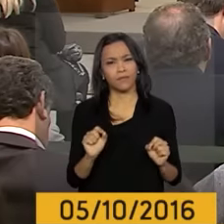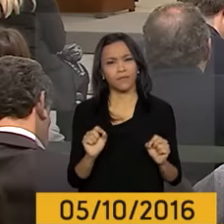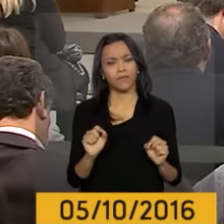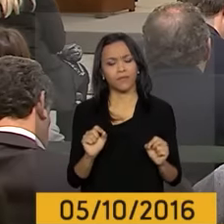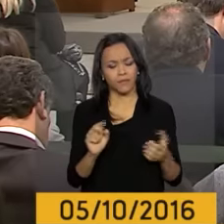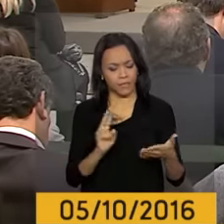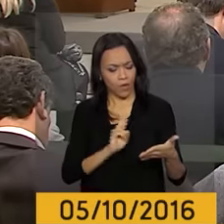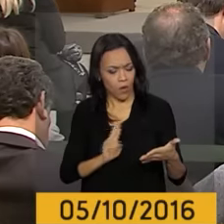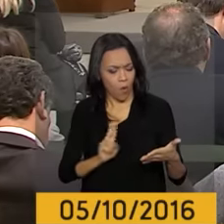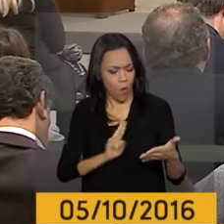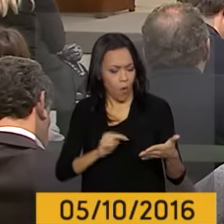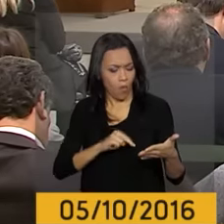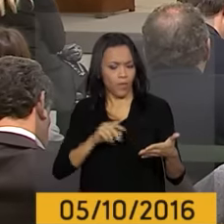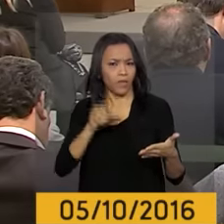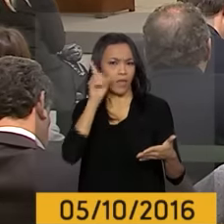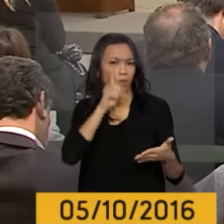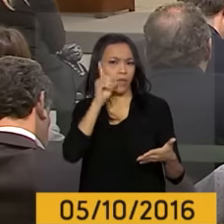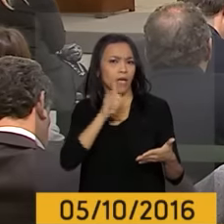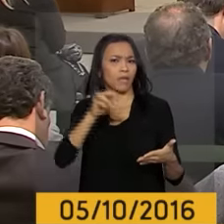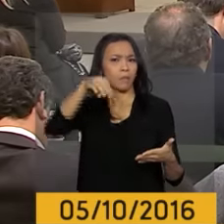Marum, deputado Marum,